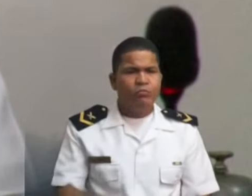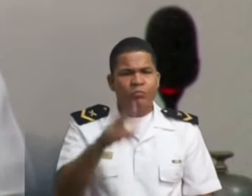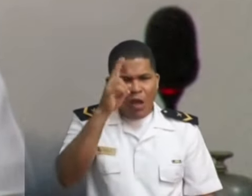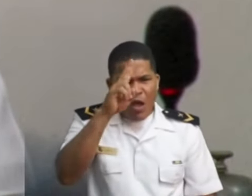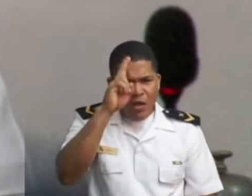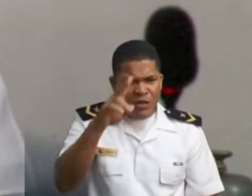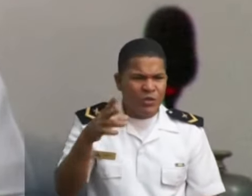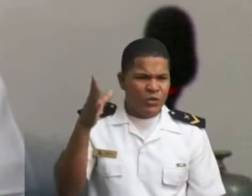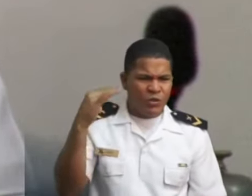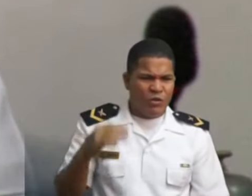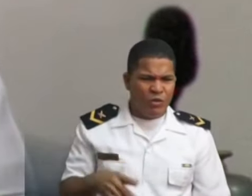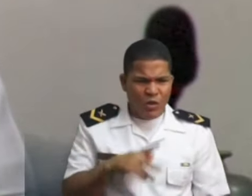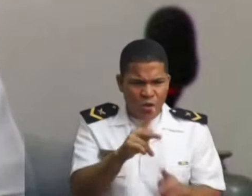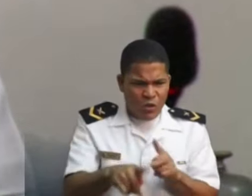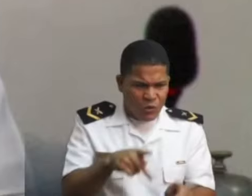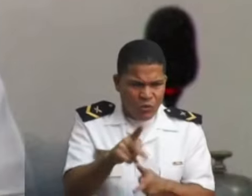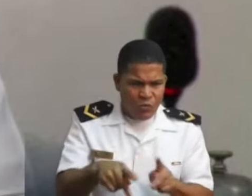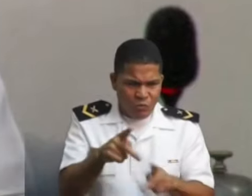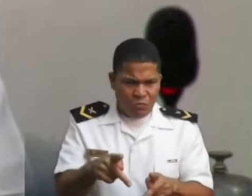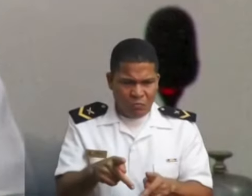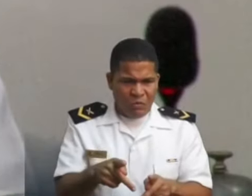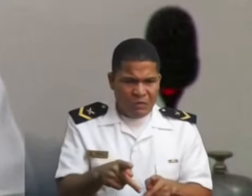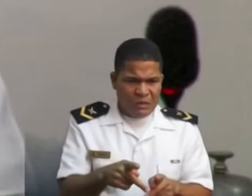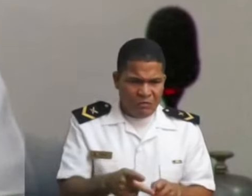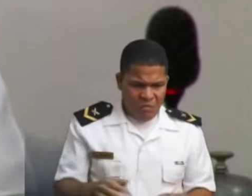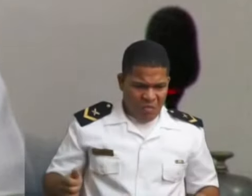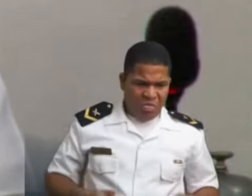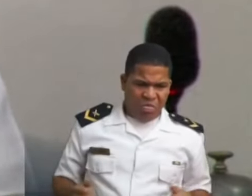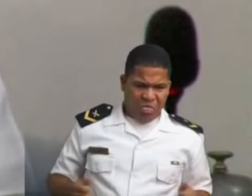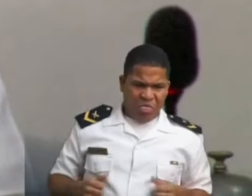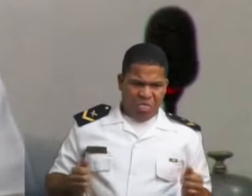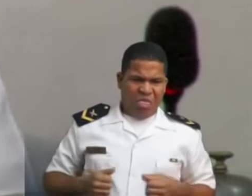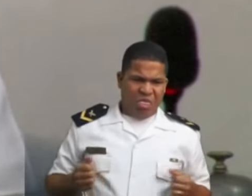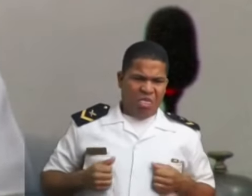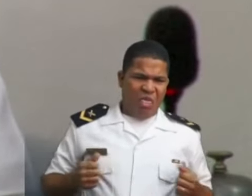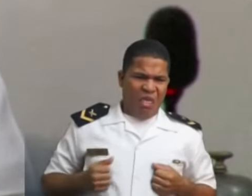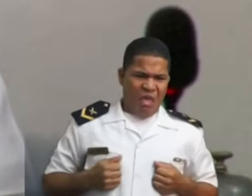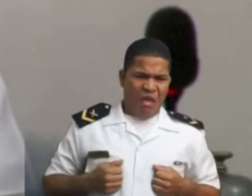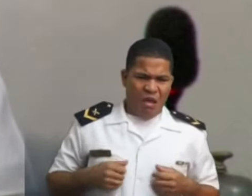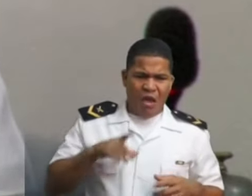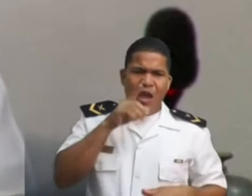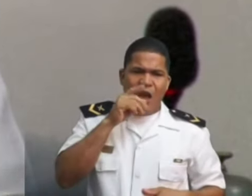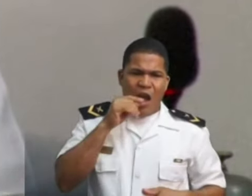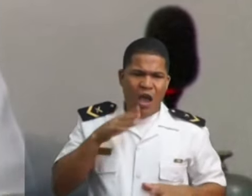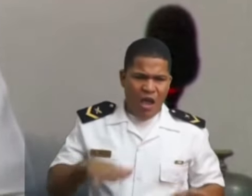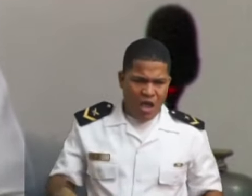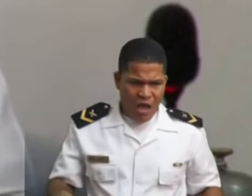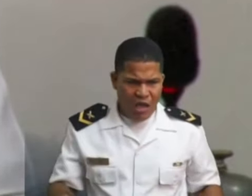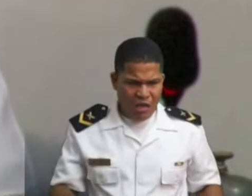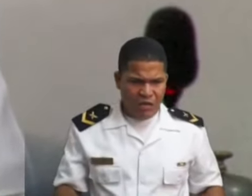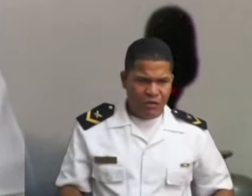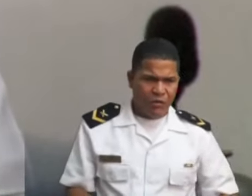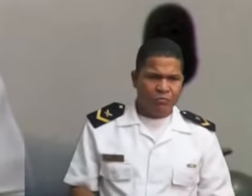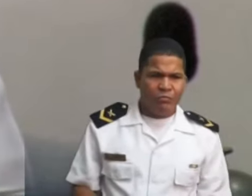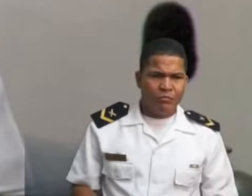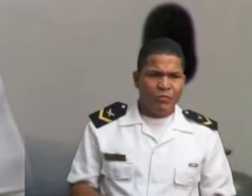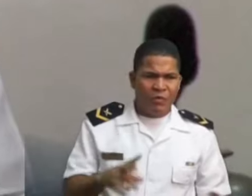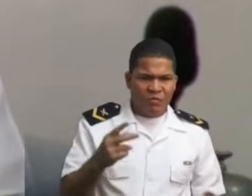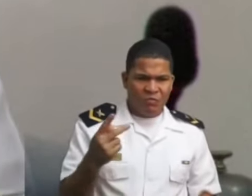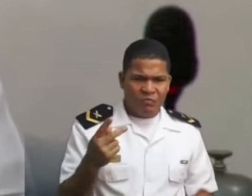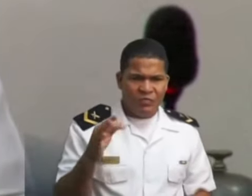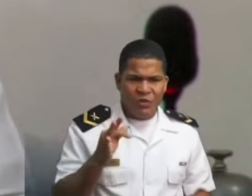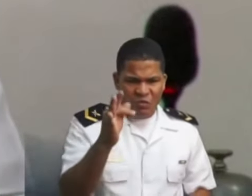Historicamente, os povos que negligenciam as suas águas, com frequência, despendem elevado preço por